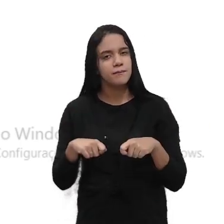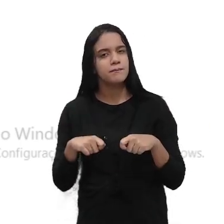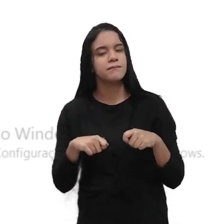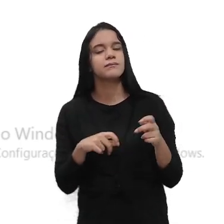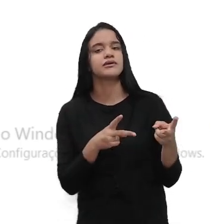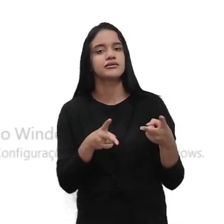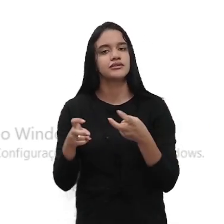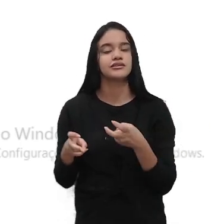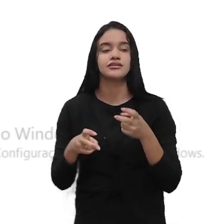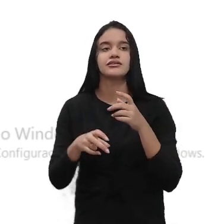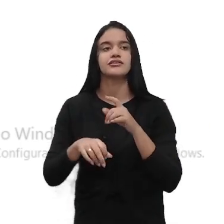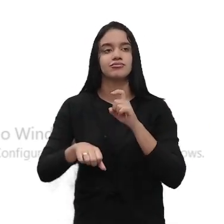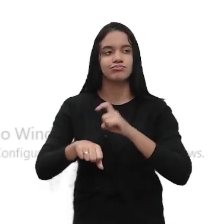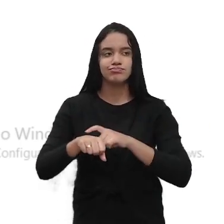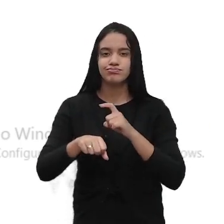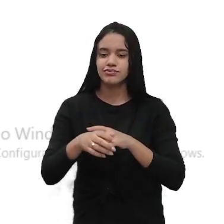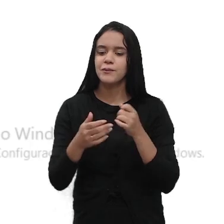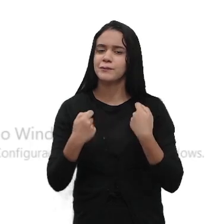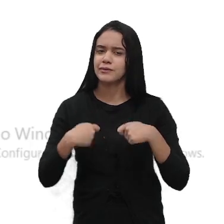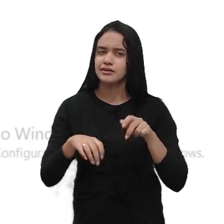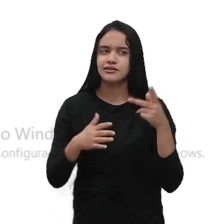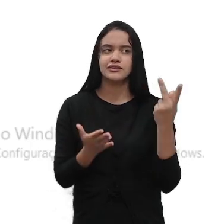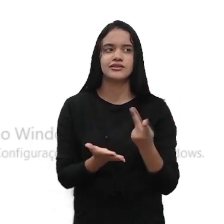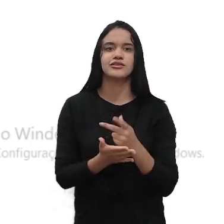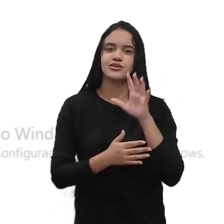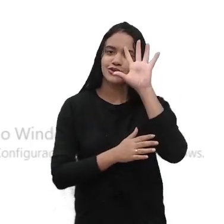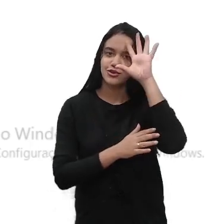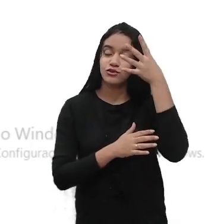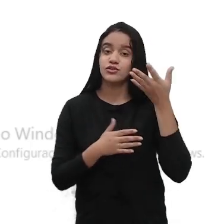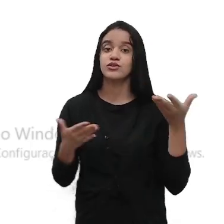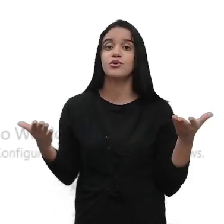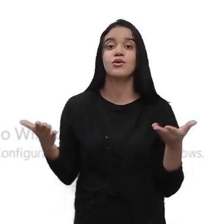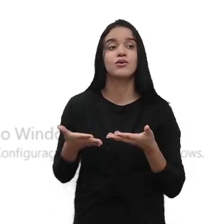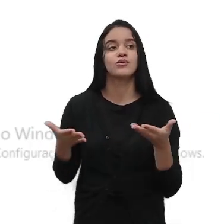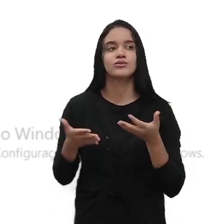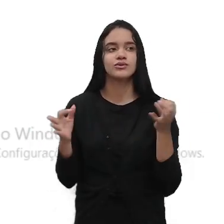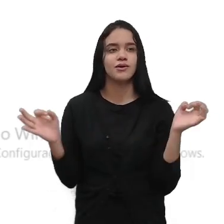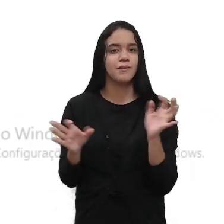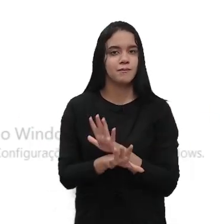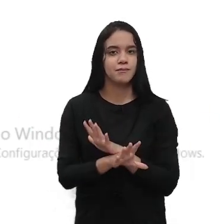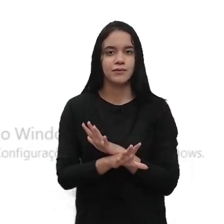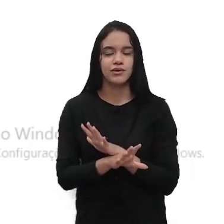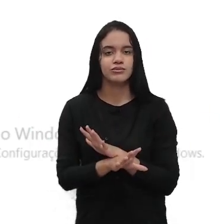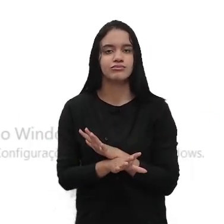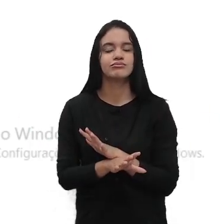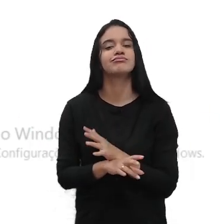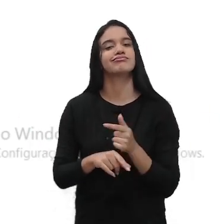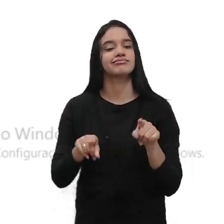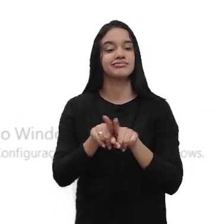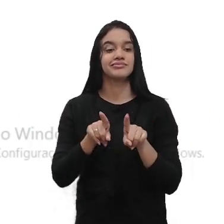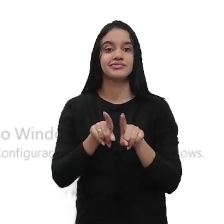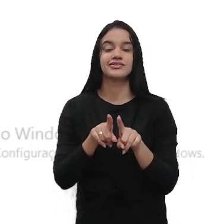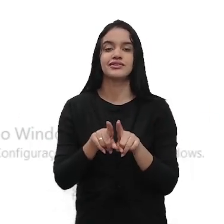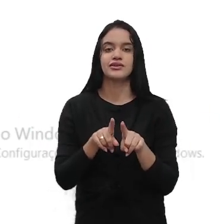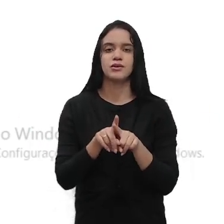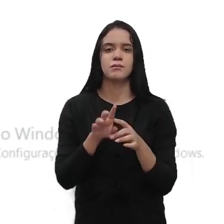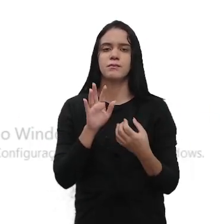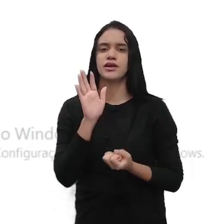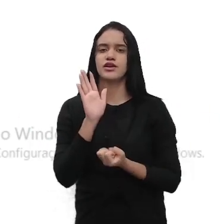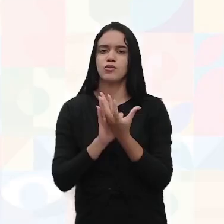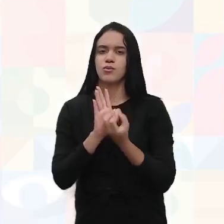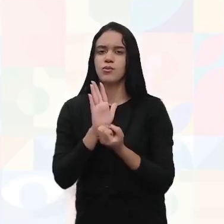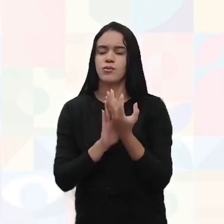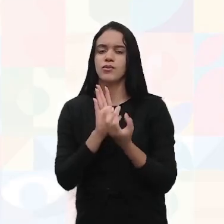aquela é uma situação que precisa ser resolvida, porque muitas vezes, não, o café da manhã é esse, pronto. E aí, interferir na produtividade,